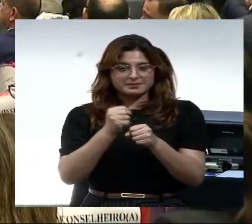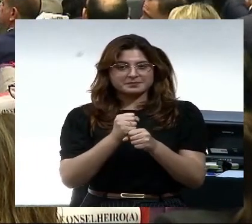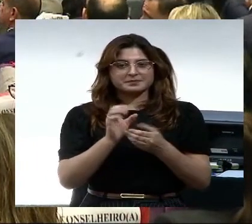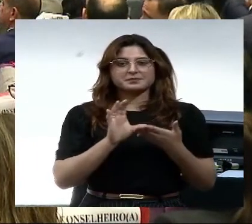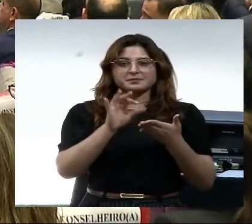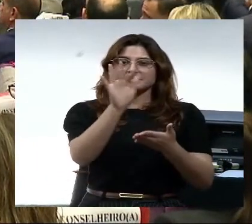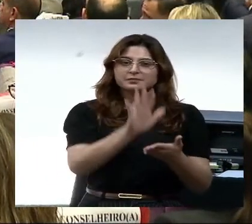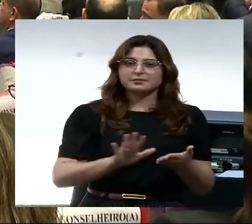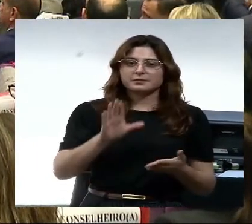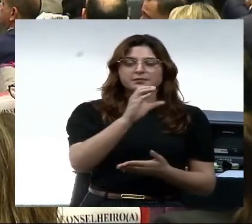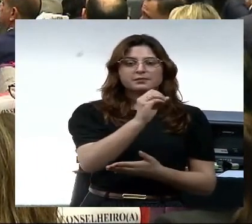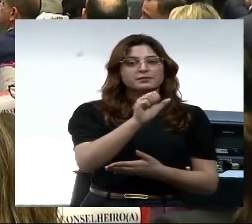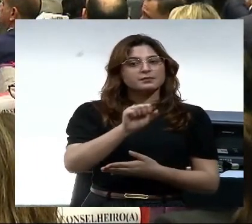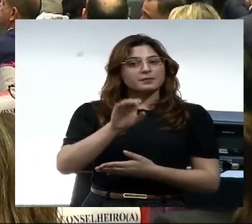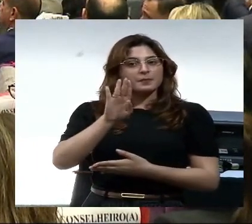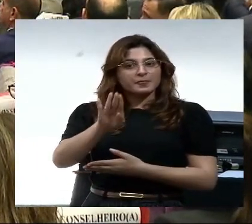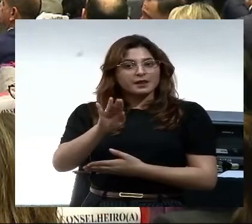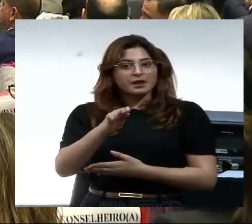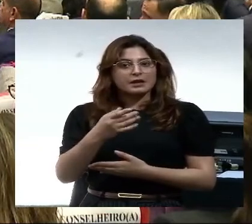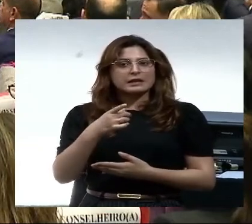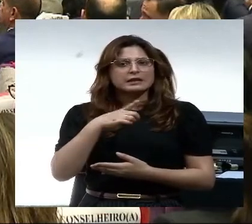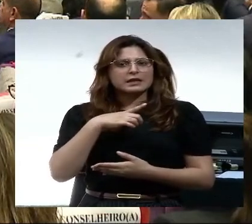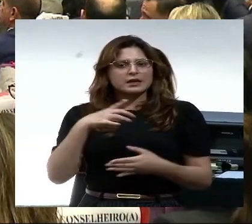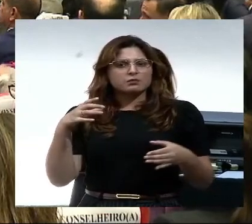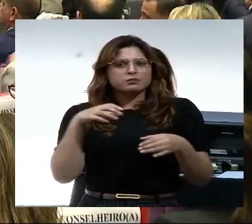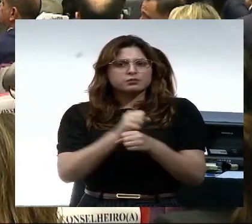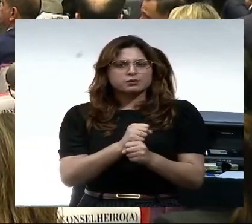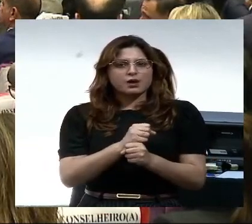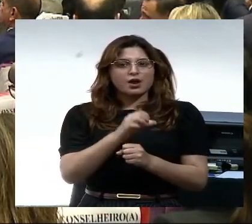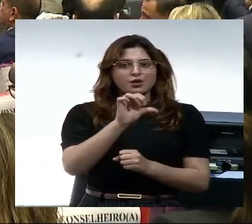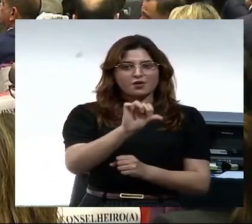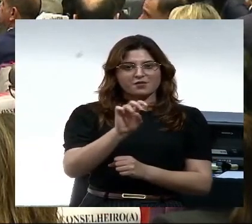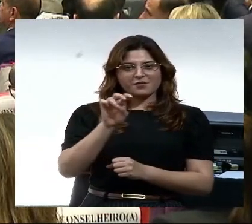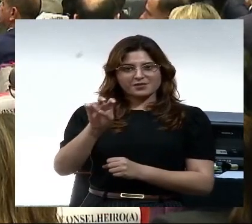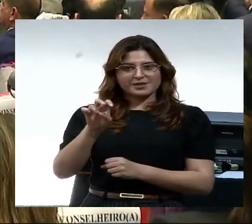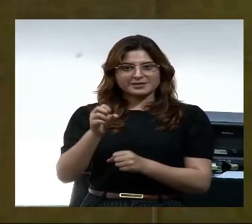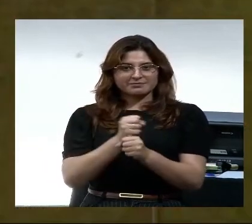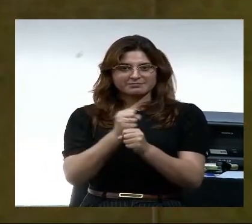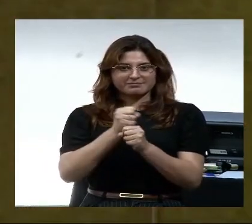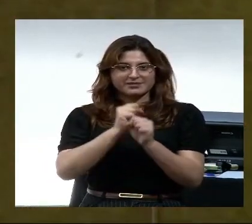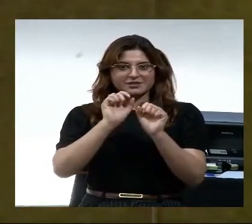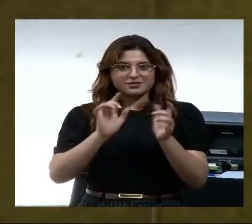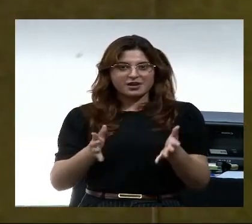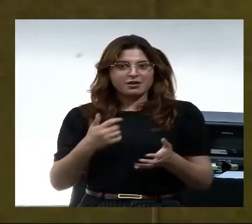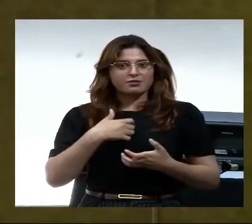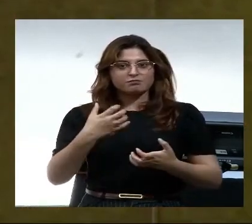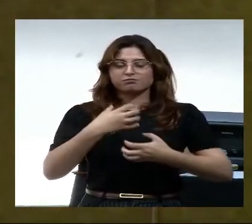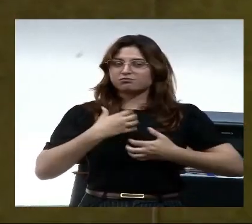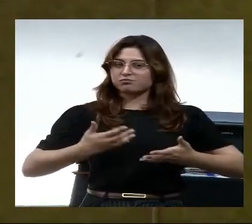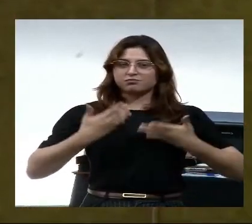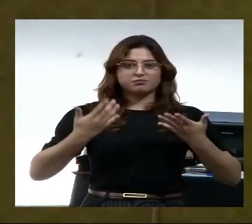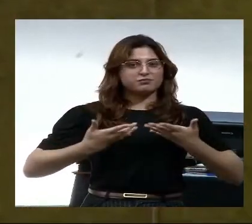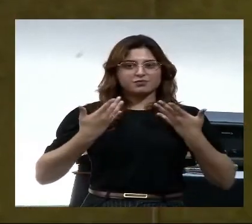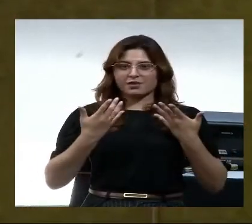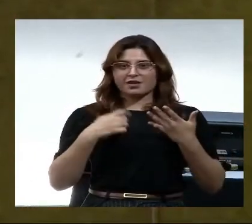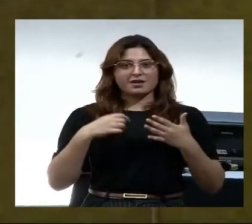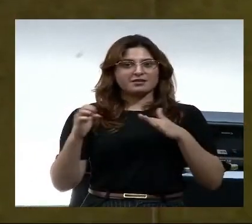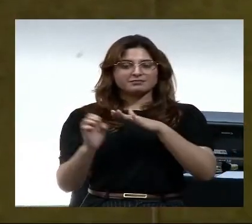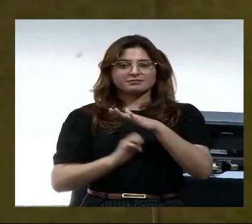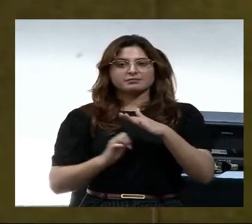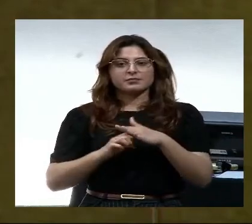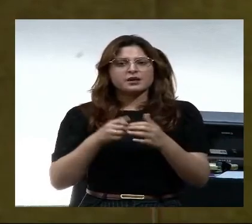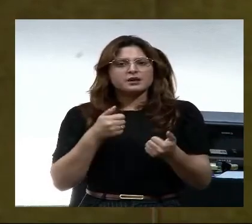OAB completará 95 anos e temos o orgulho de nossa entidade, que sempre esteve ao lado da